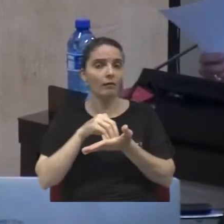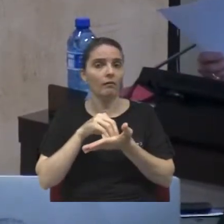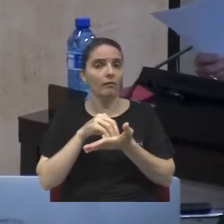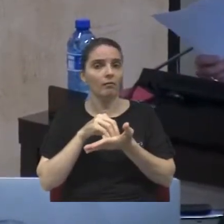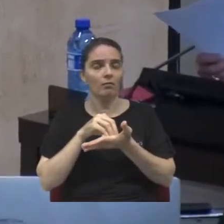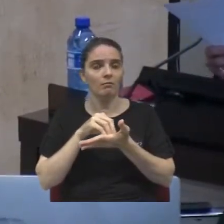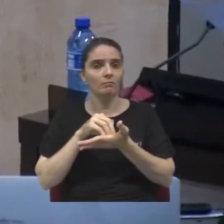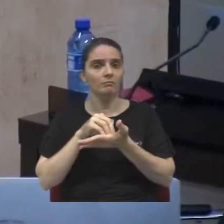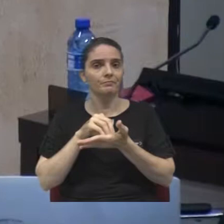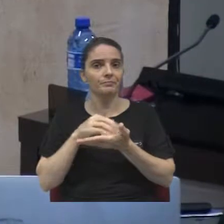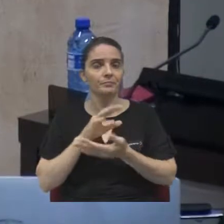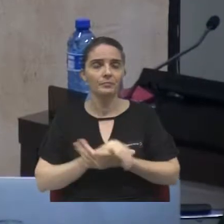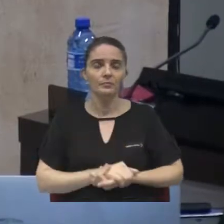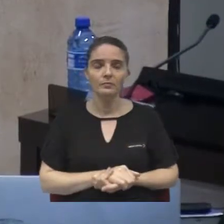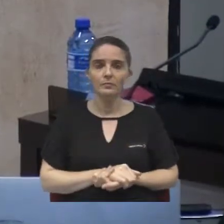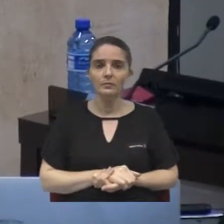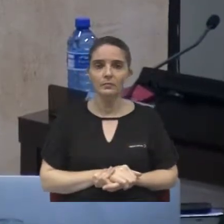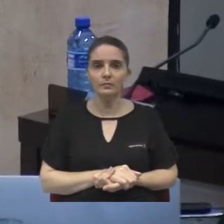ao outro.